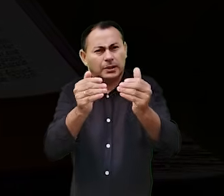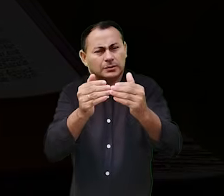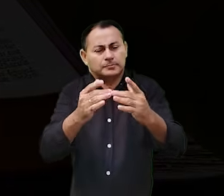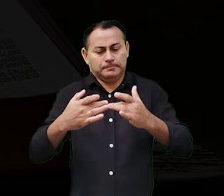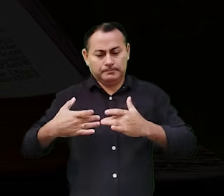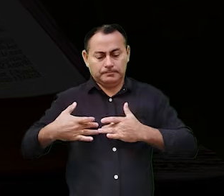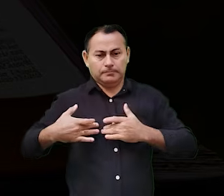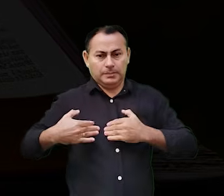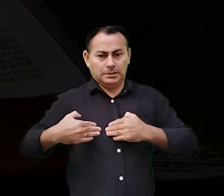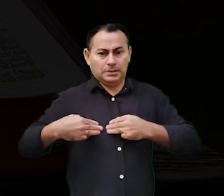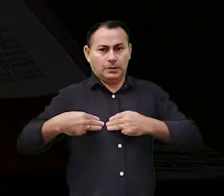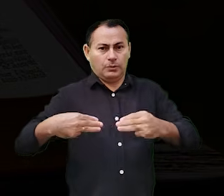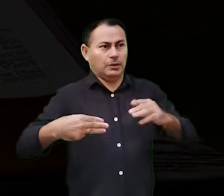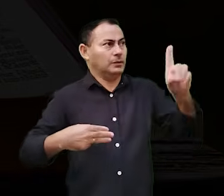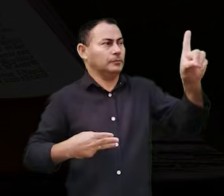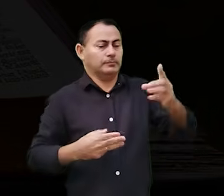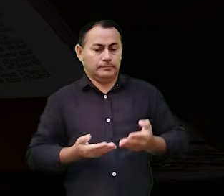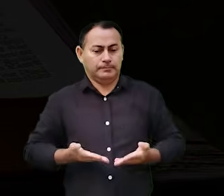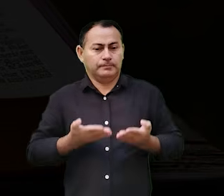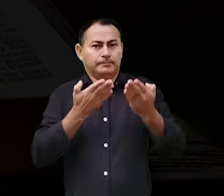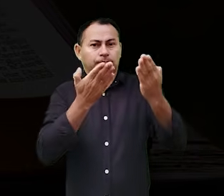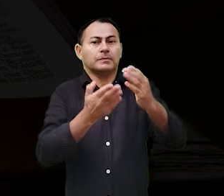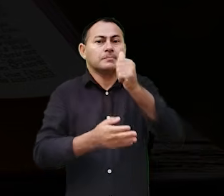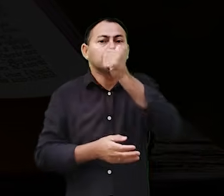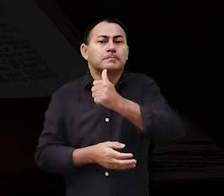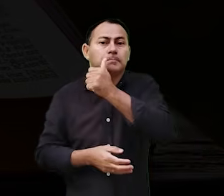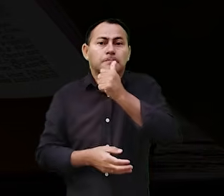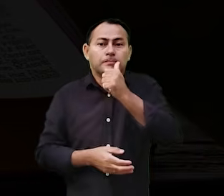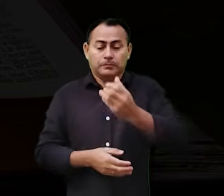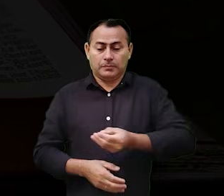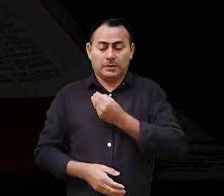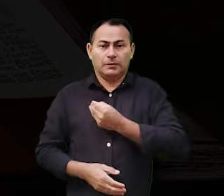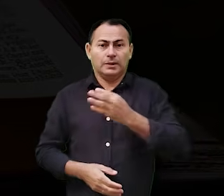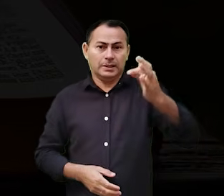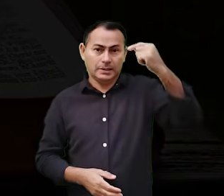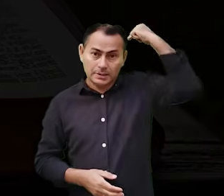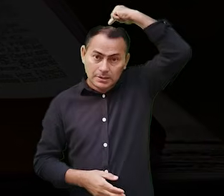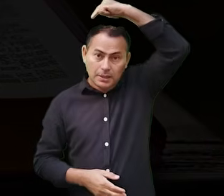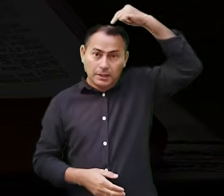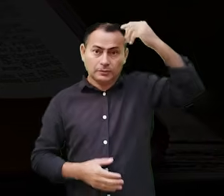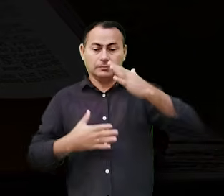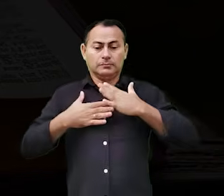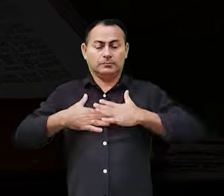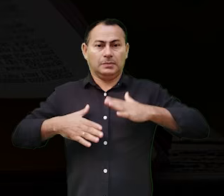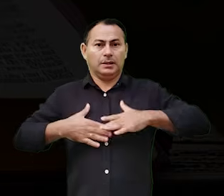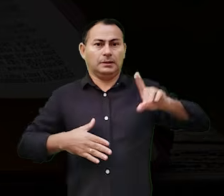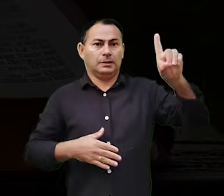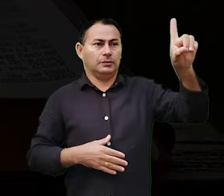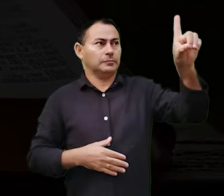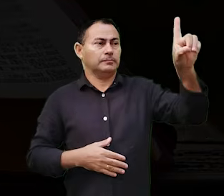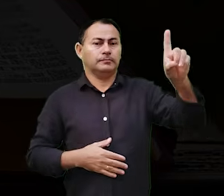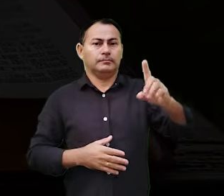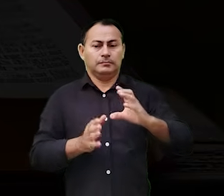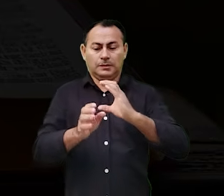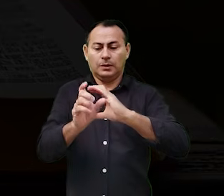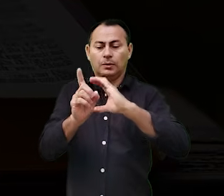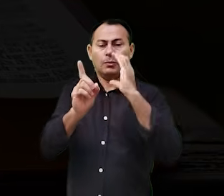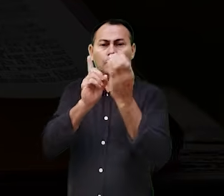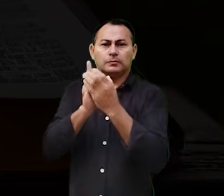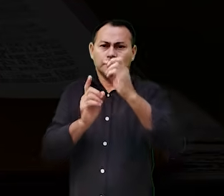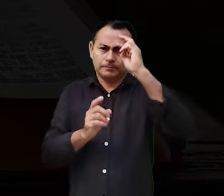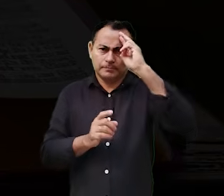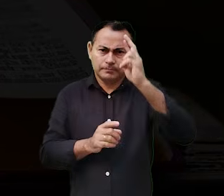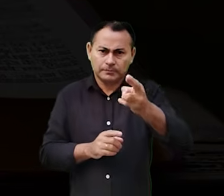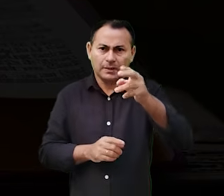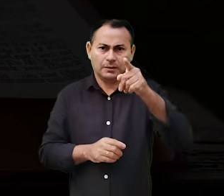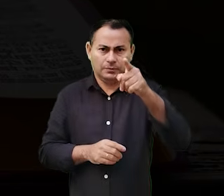rogo-lhes pelas misericórdias de Deus, que se ofereçam em sacrifício vivo, santo e agradável a Deus, este culto